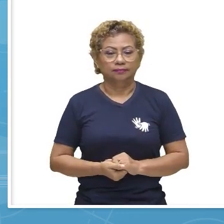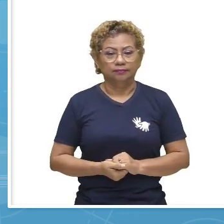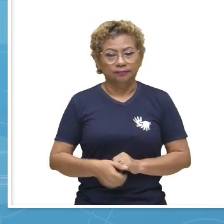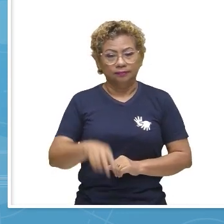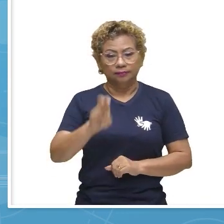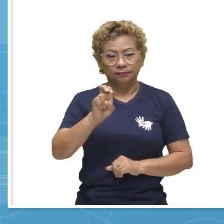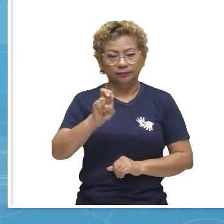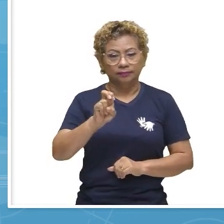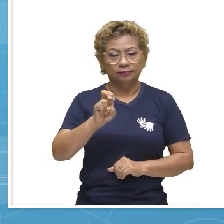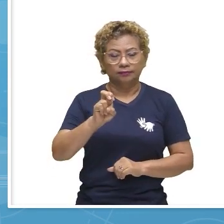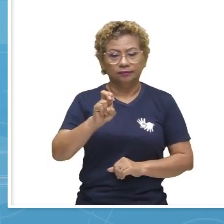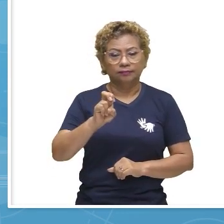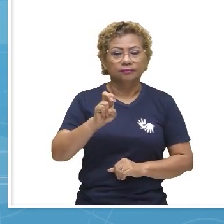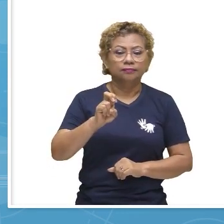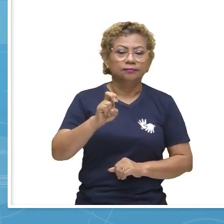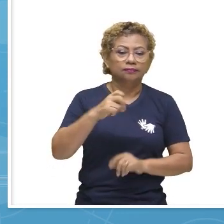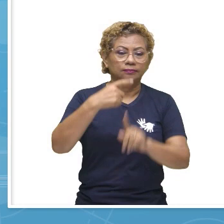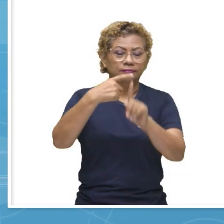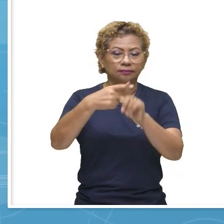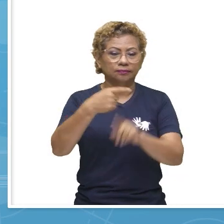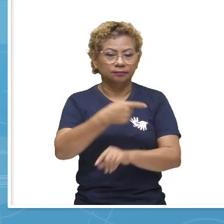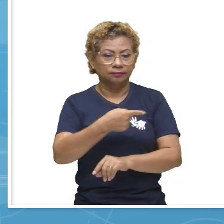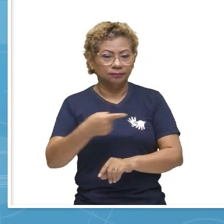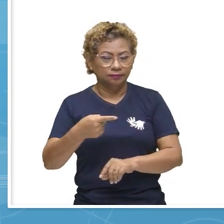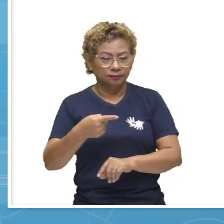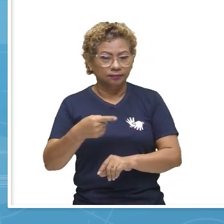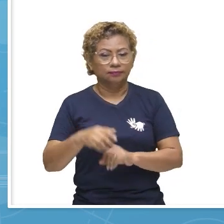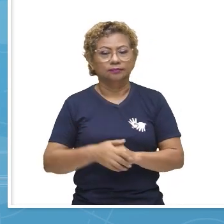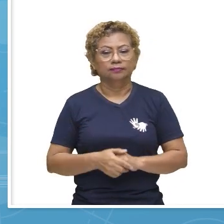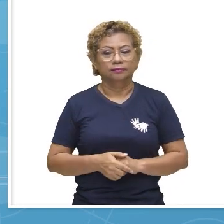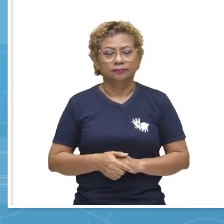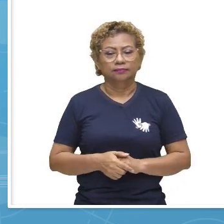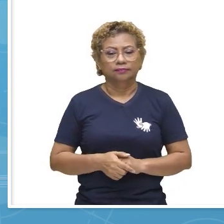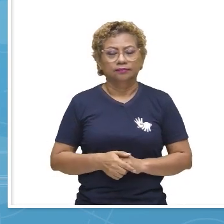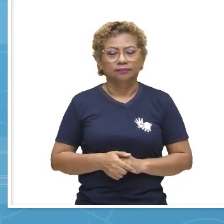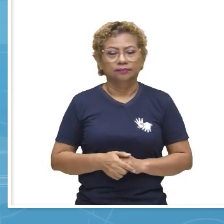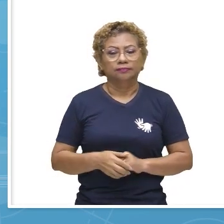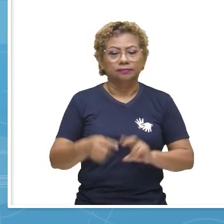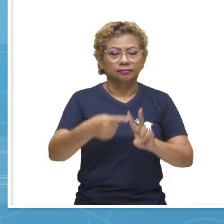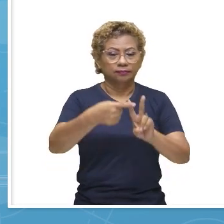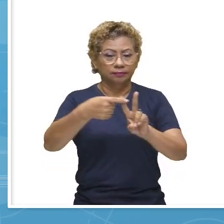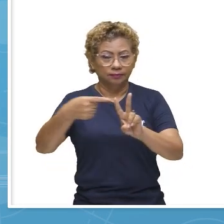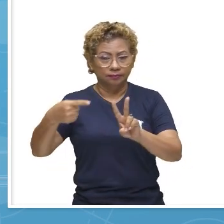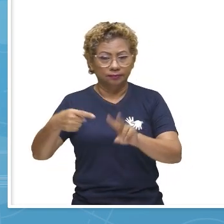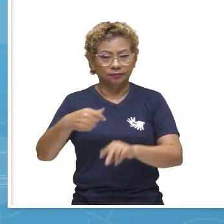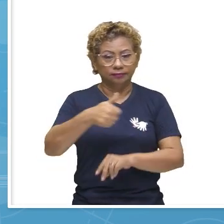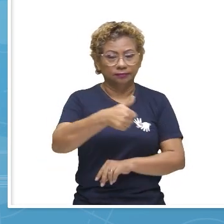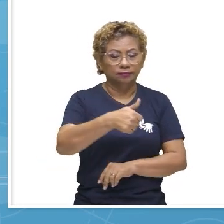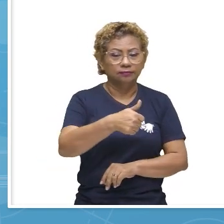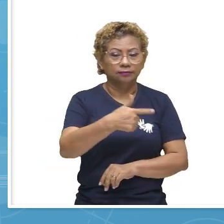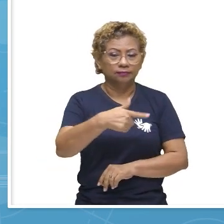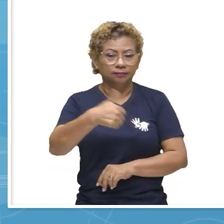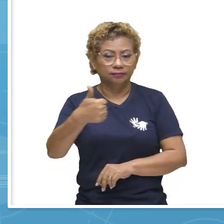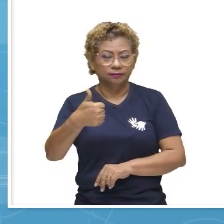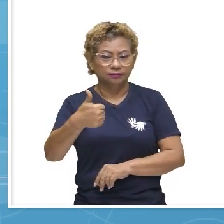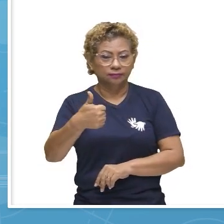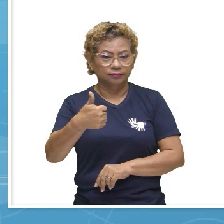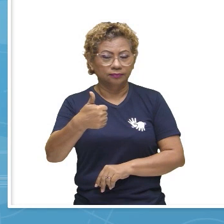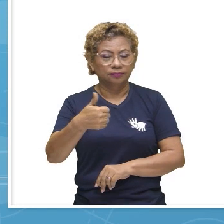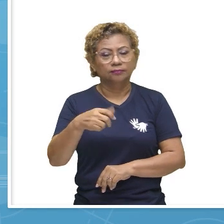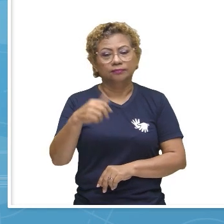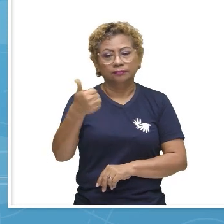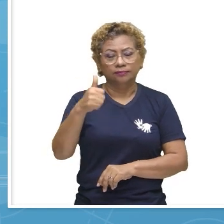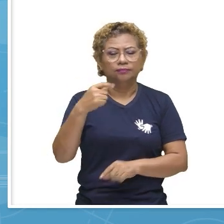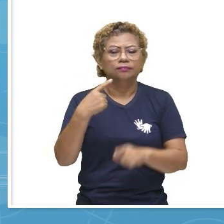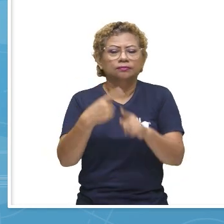5, mais ou menos, raiz quadrada de 121, 11. Por quê? Porque